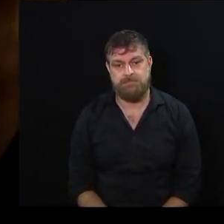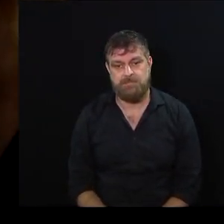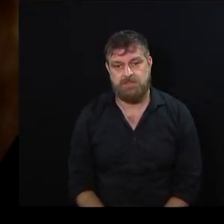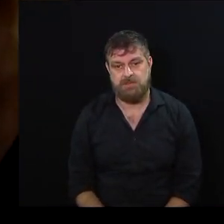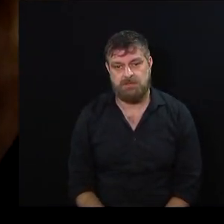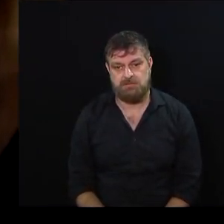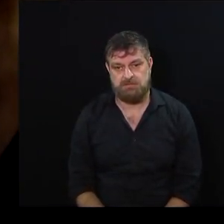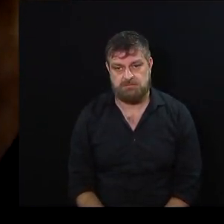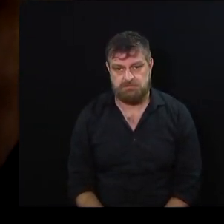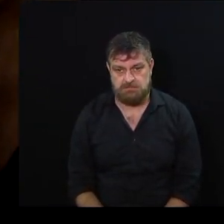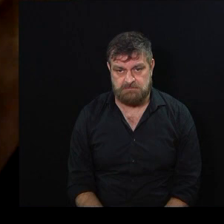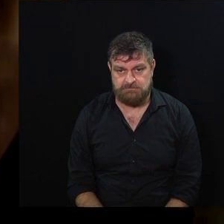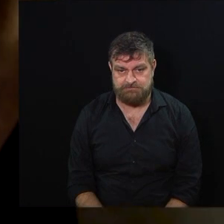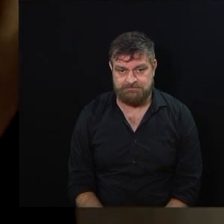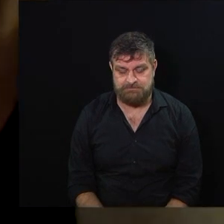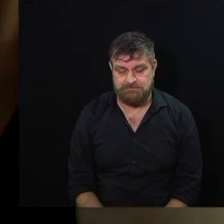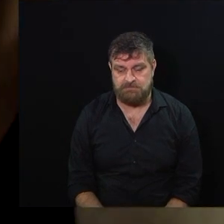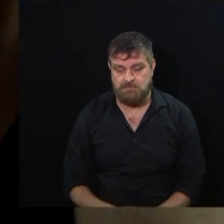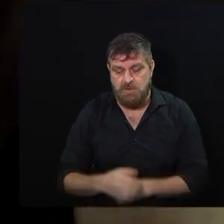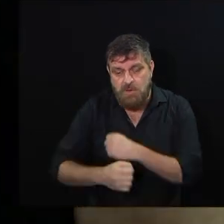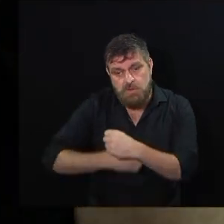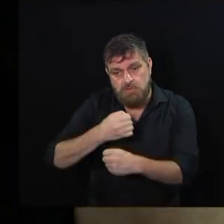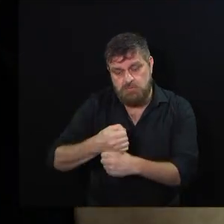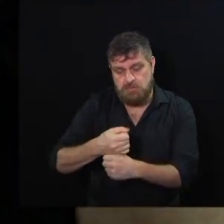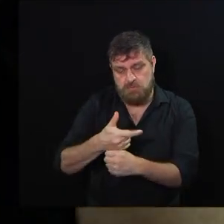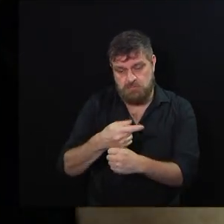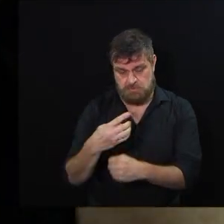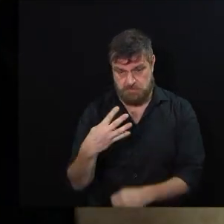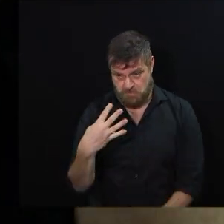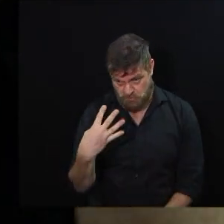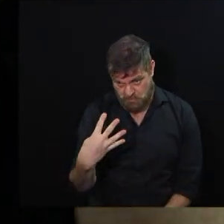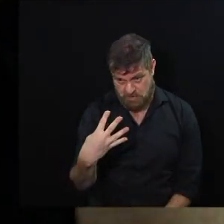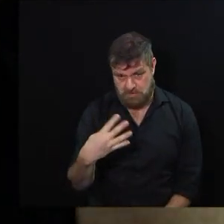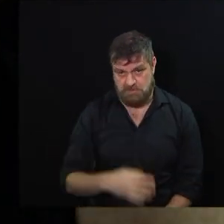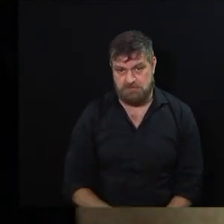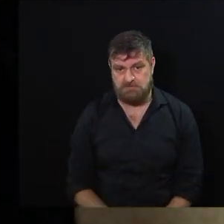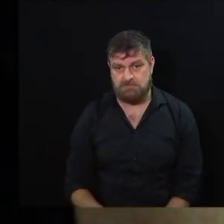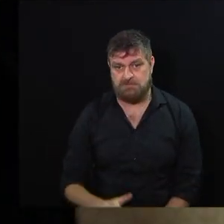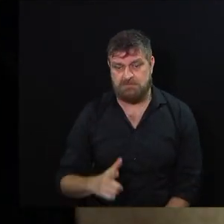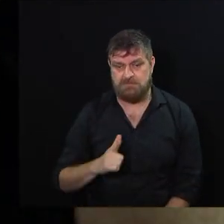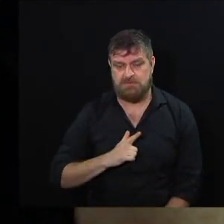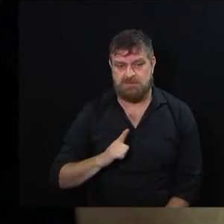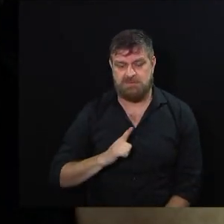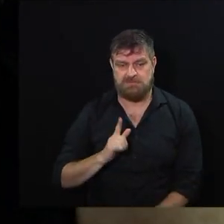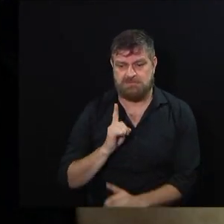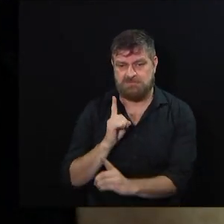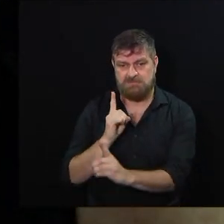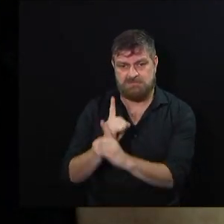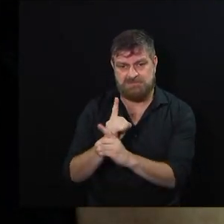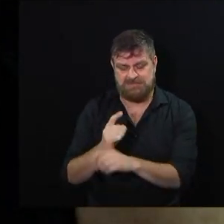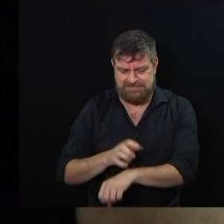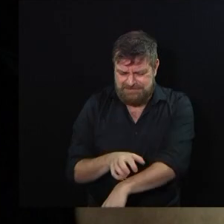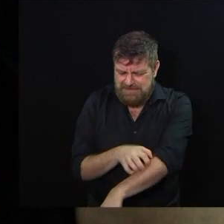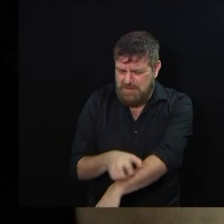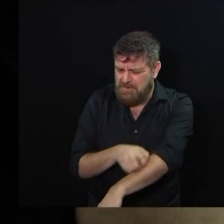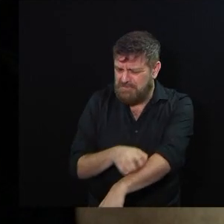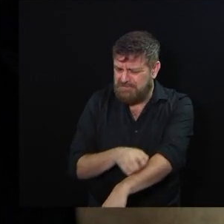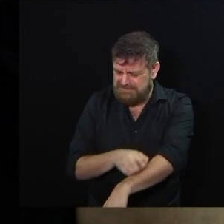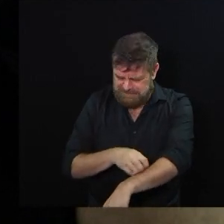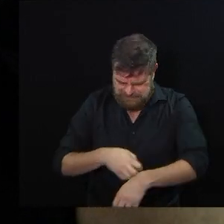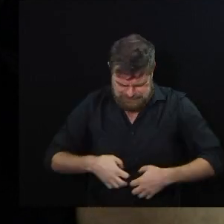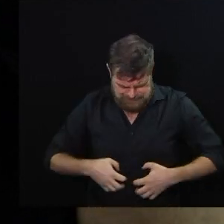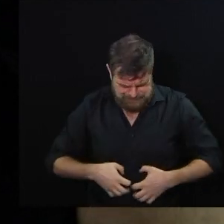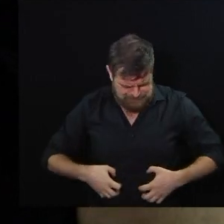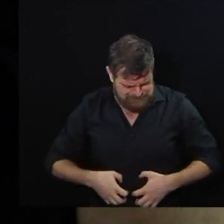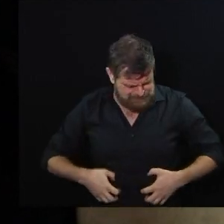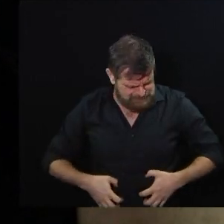Foi em 2004, né? Eu tinha uma coceira, aí o médico mandou fazer um exame,